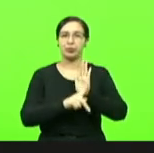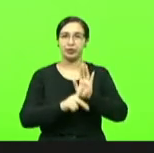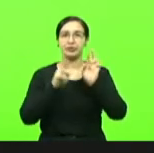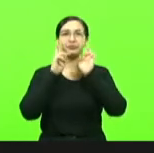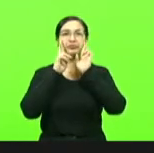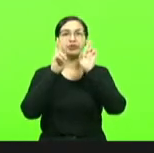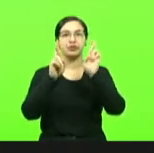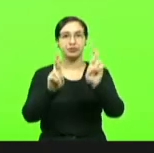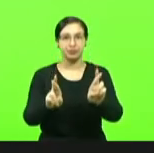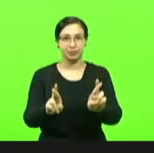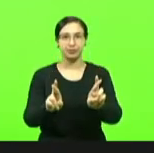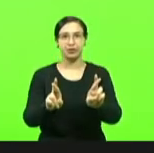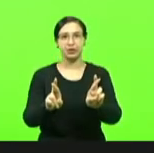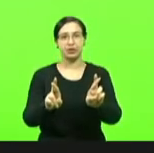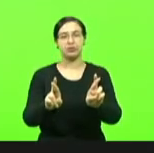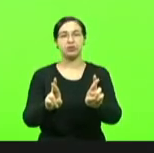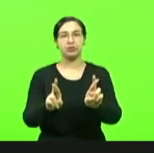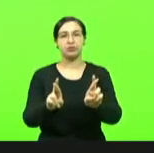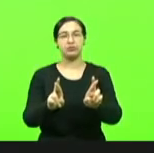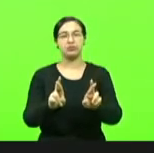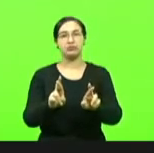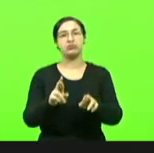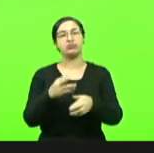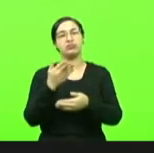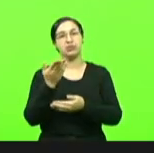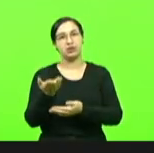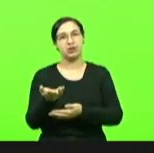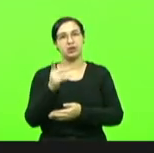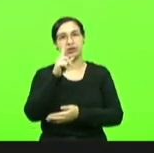respeitando, evidentemente, o posicionamento do autor.